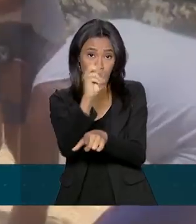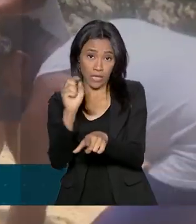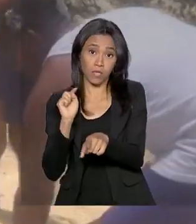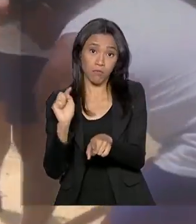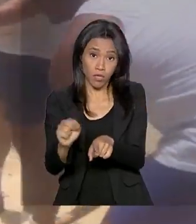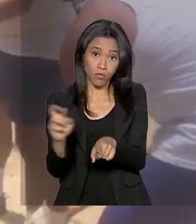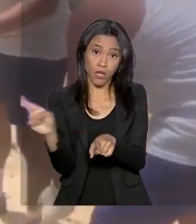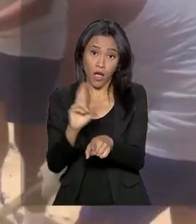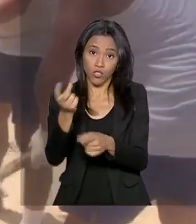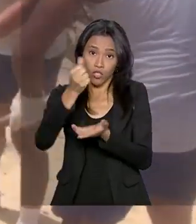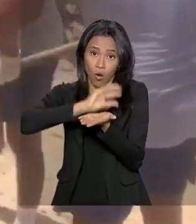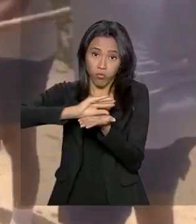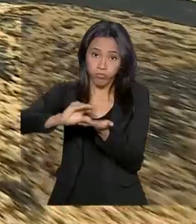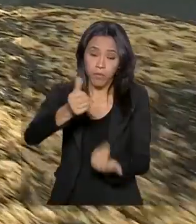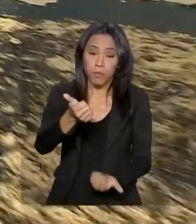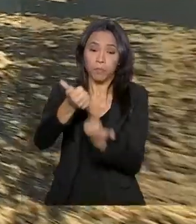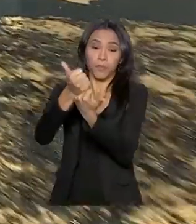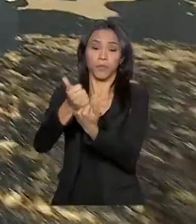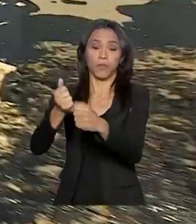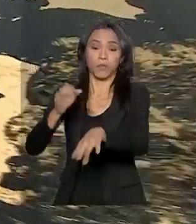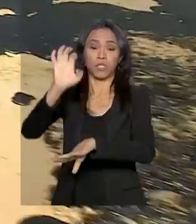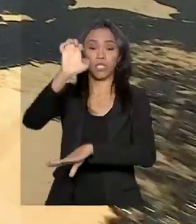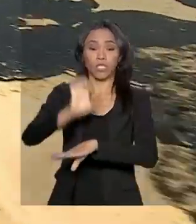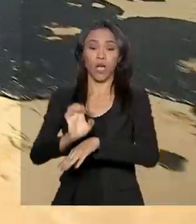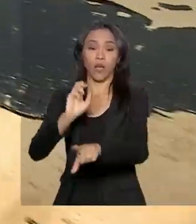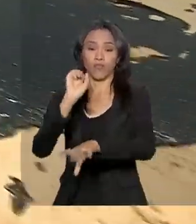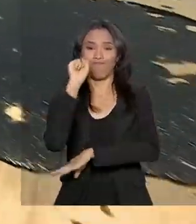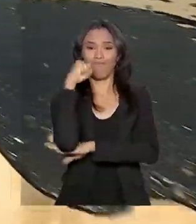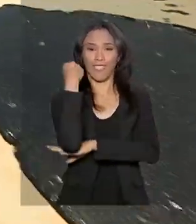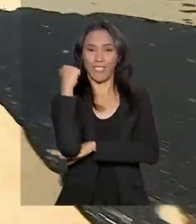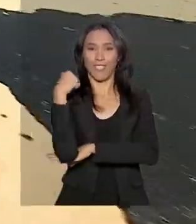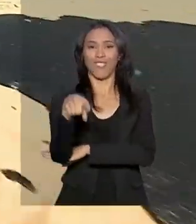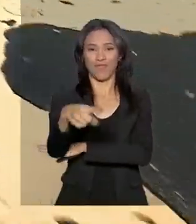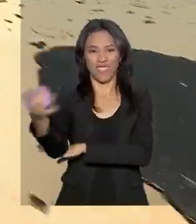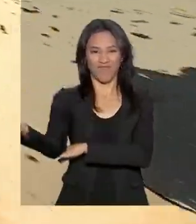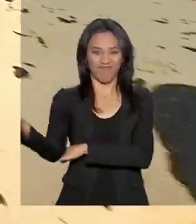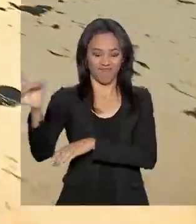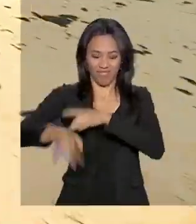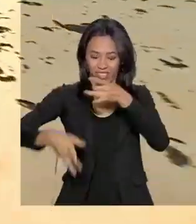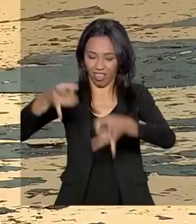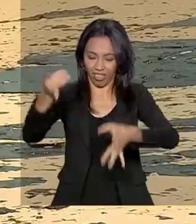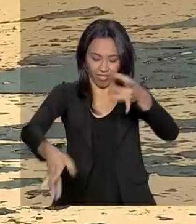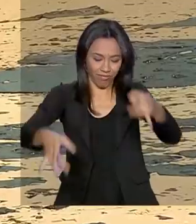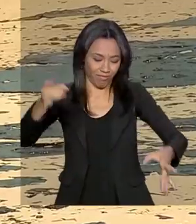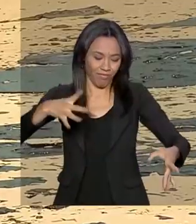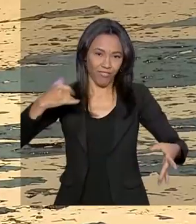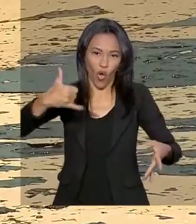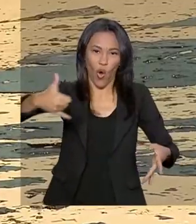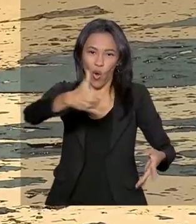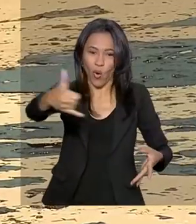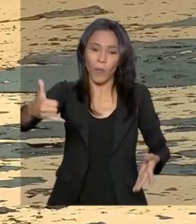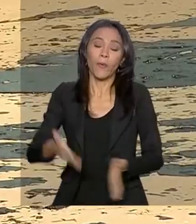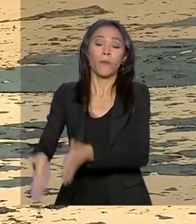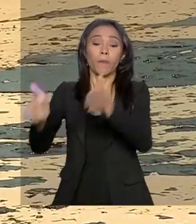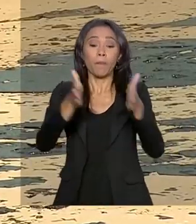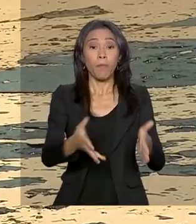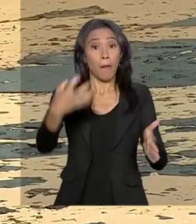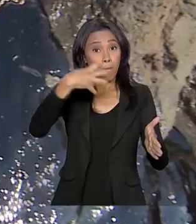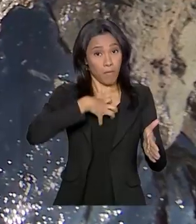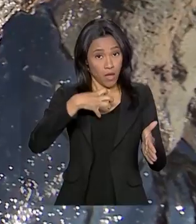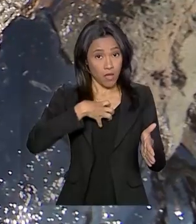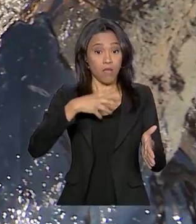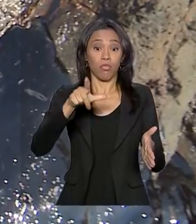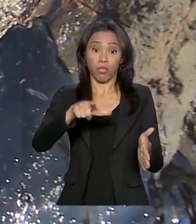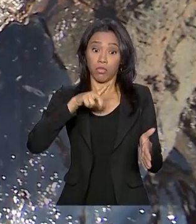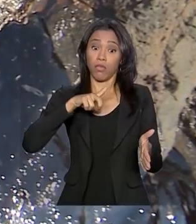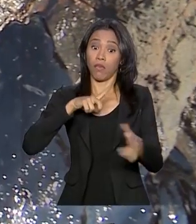apoiar o estado de Sergipe na limpeza das praias afetadas pelo derramamento de óleo. Já a Bahia teve reconhecida